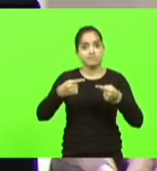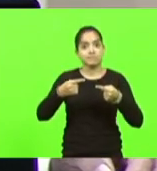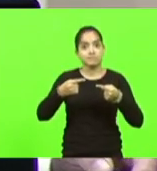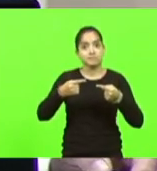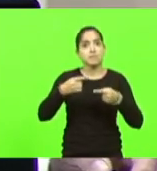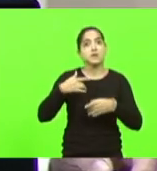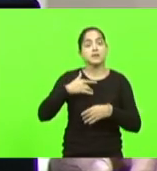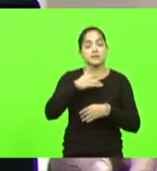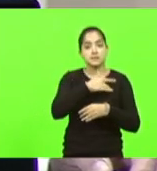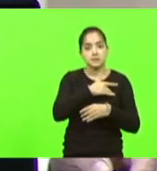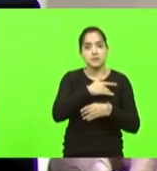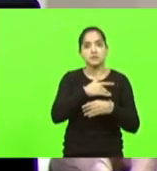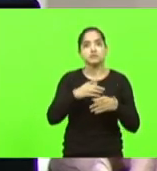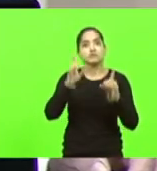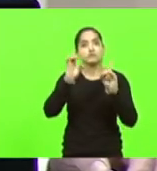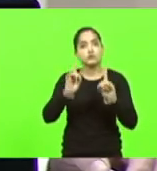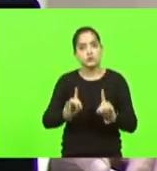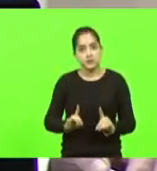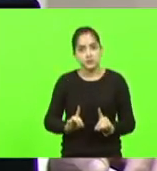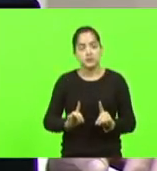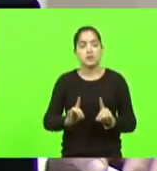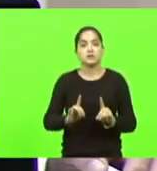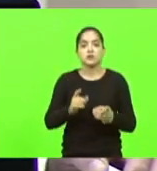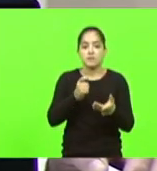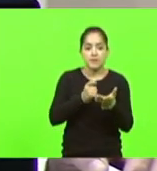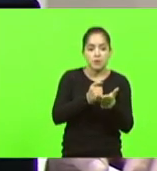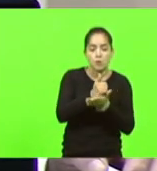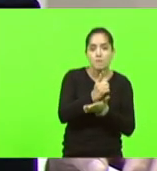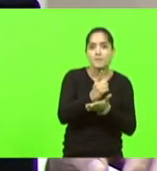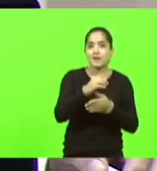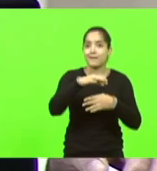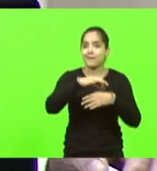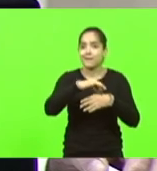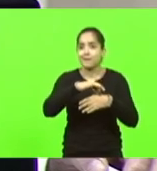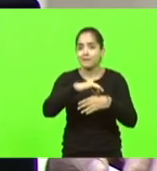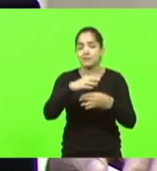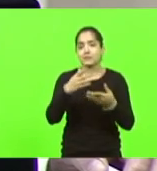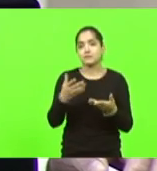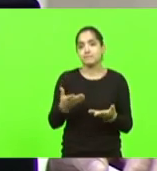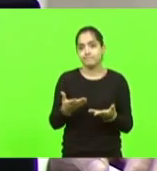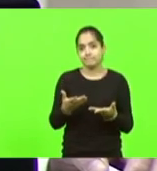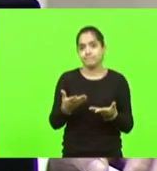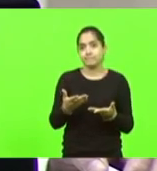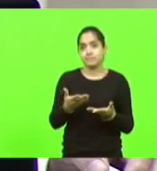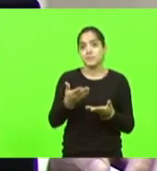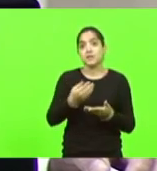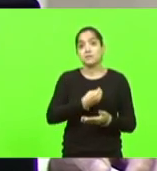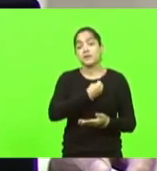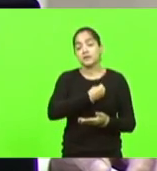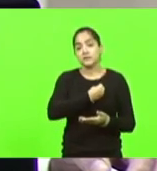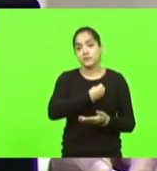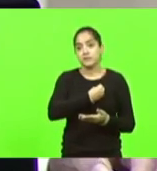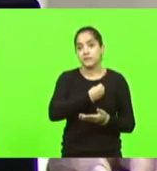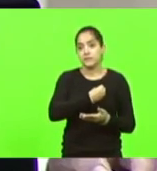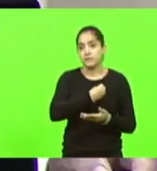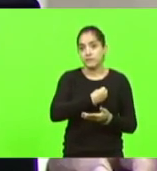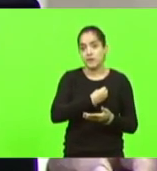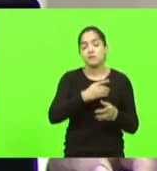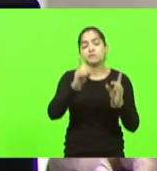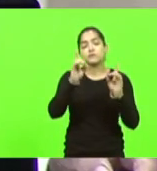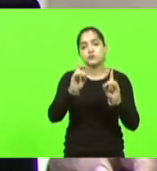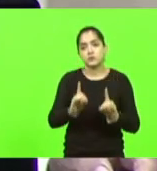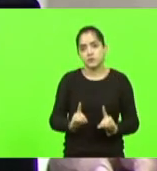saúde ter dignidade para comprar um quilo de carne e para viver a sua vida com